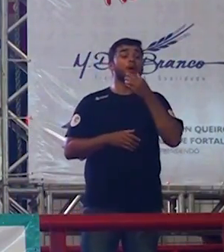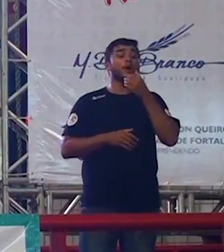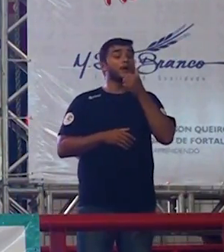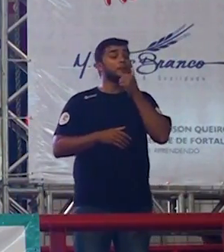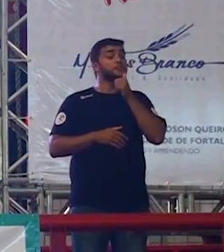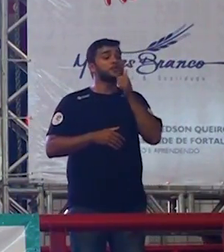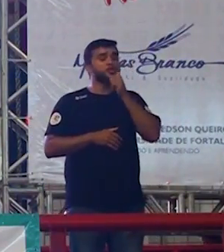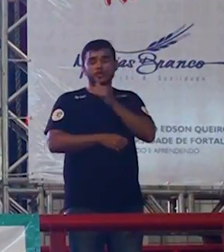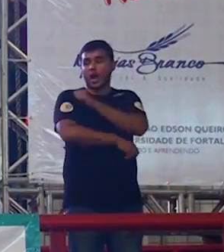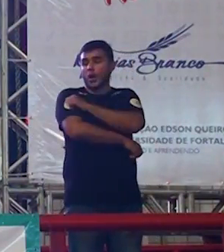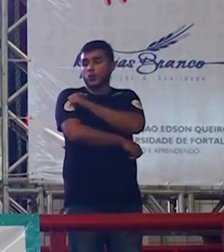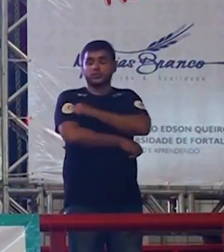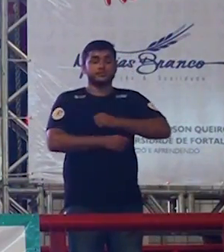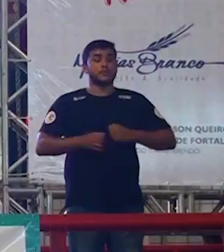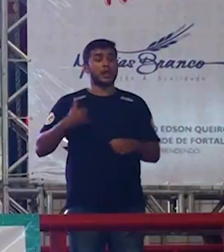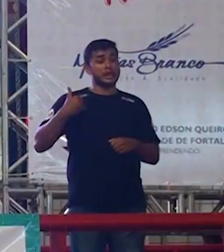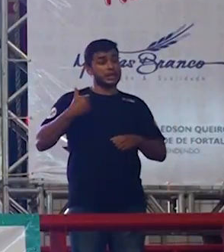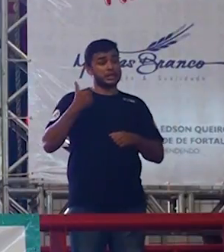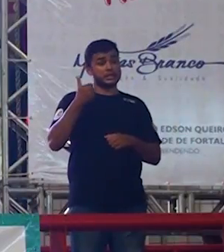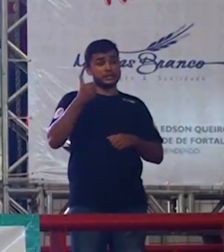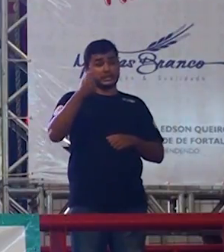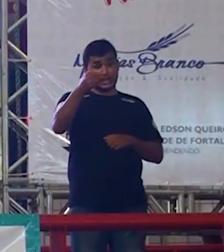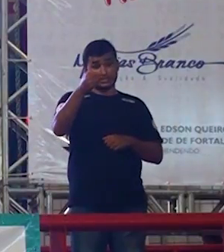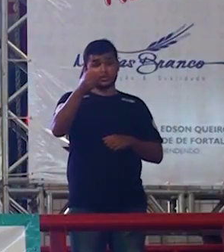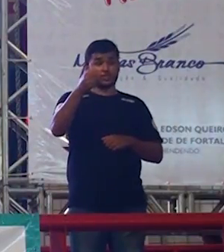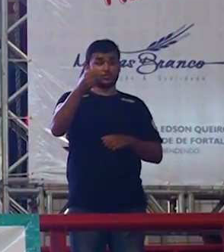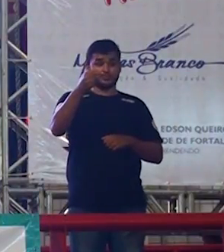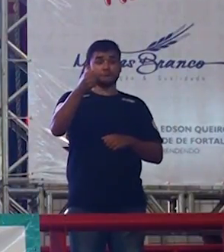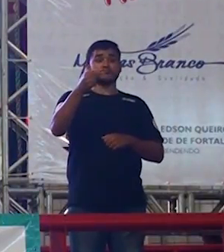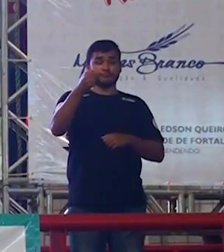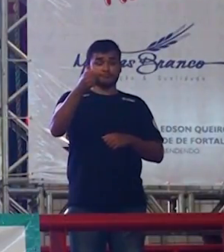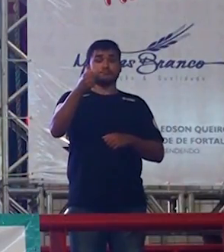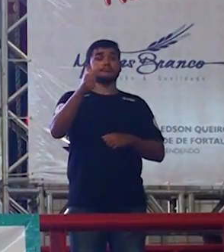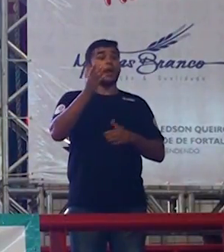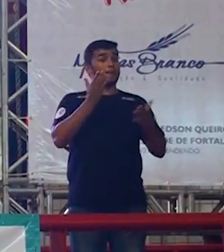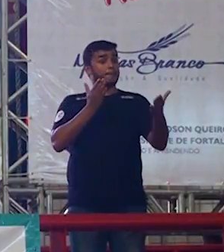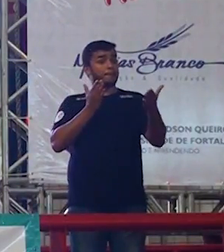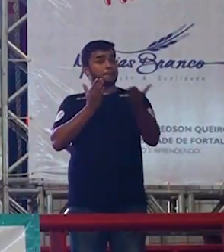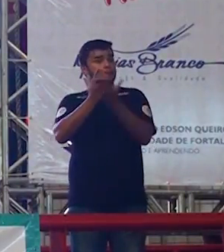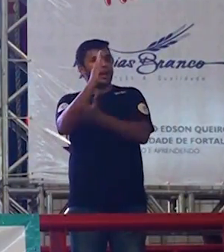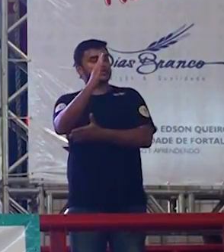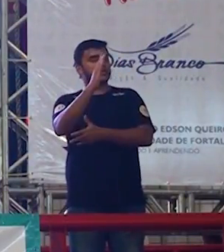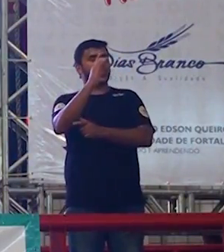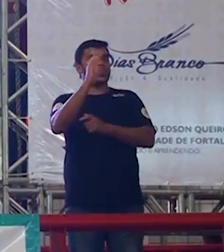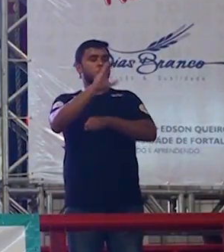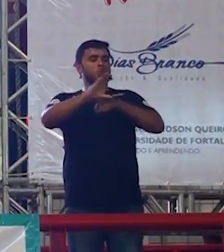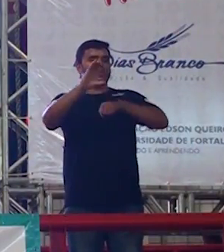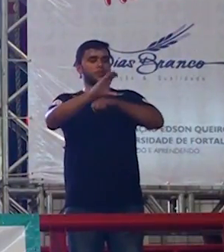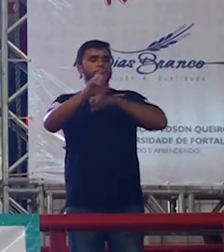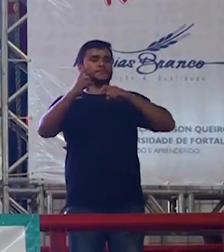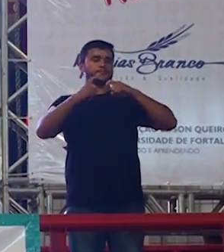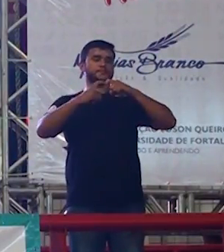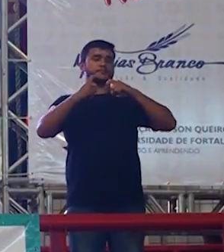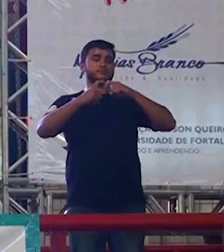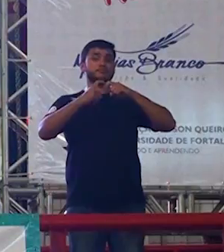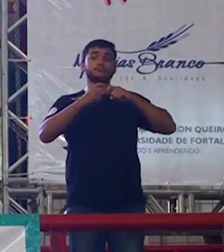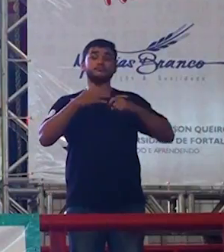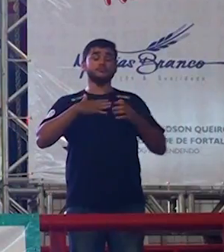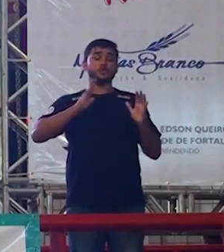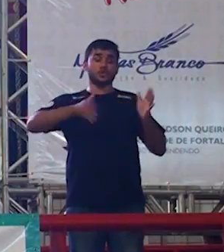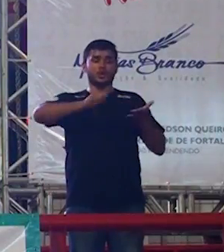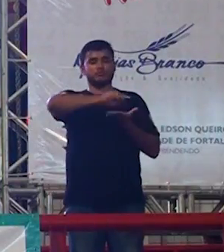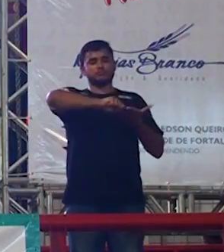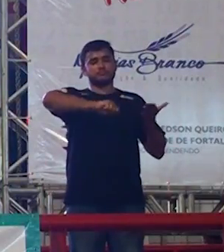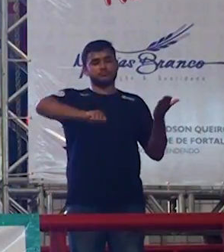aluna minha, com 17 anos, que passou em medicina. Essa história eu escrevi no meu livro,